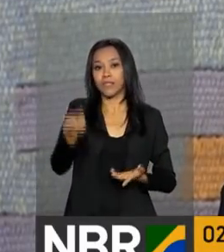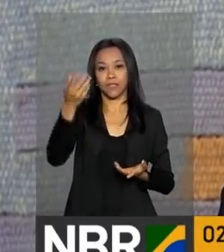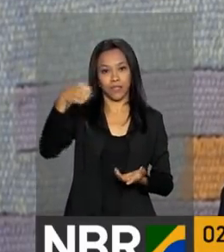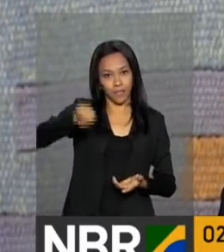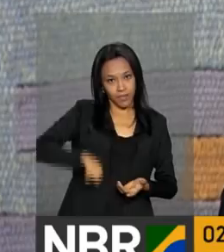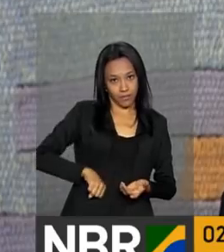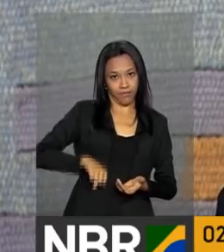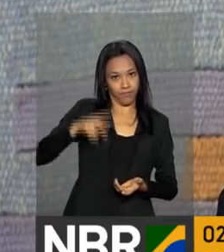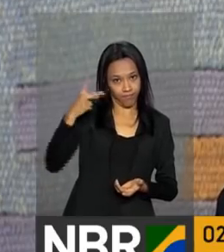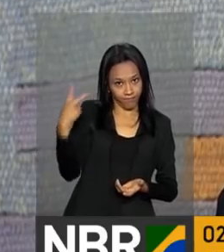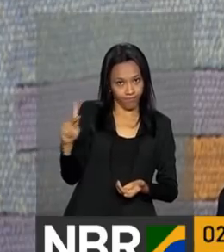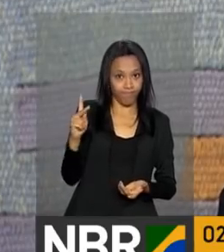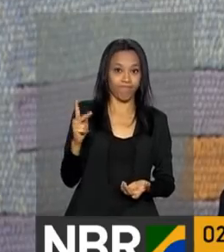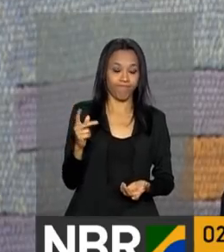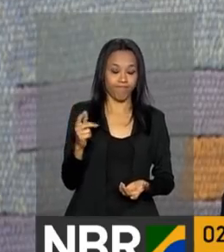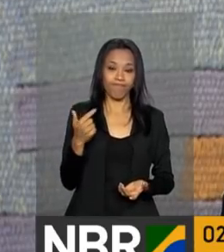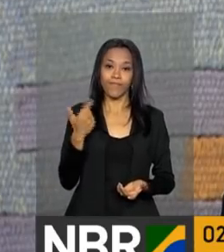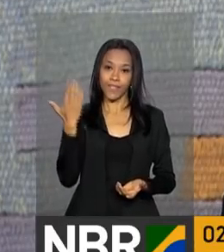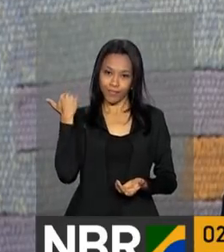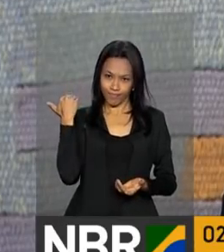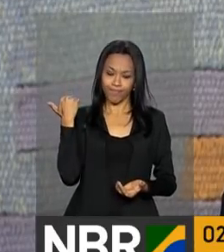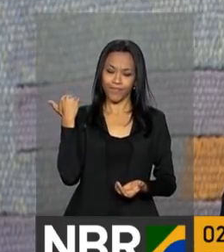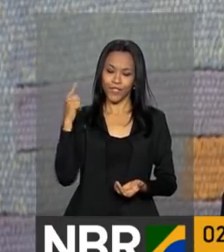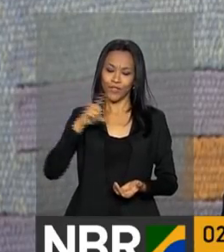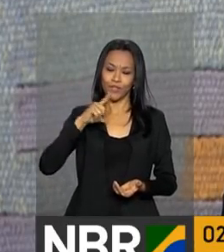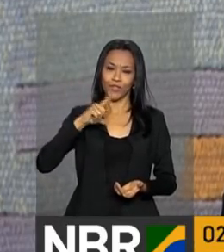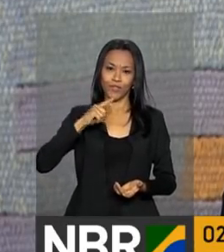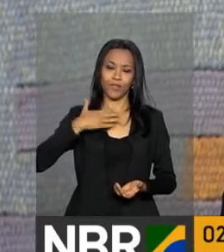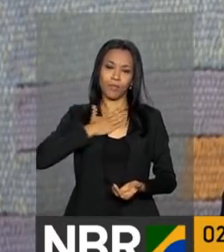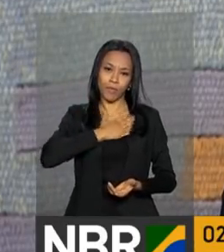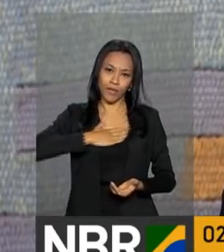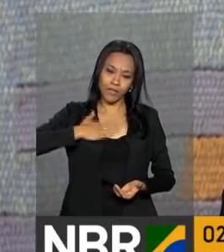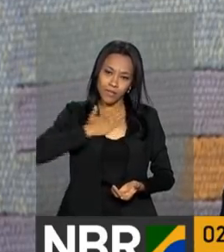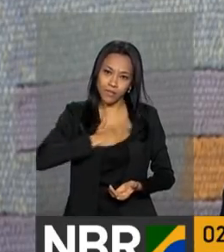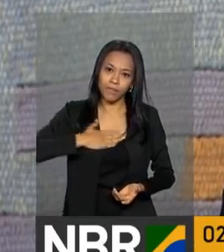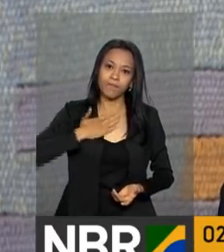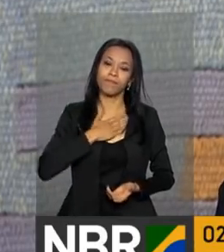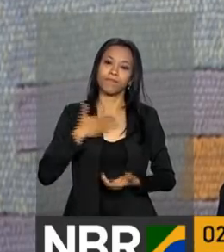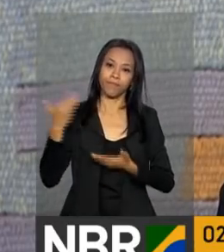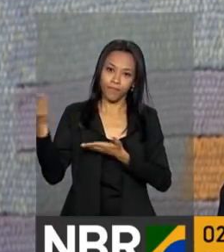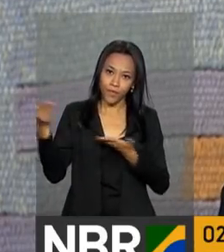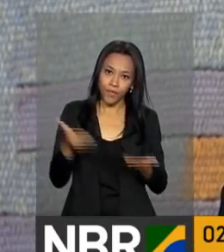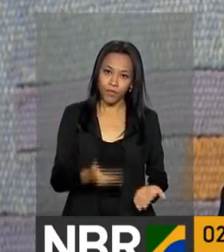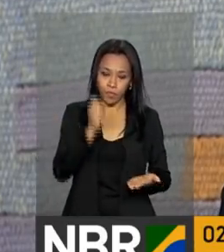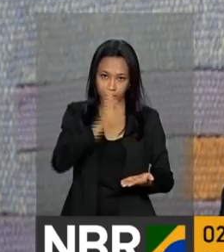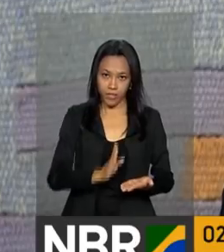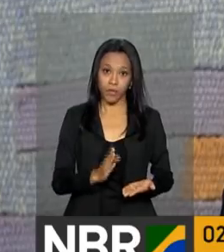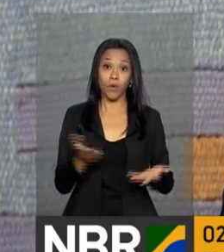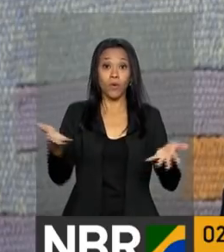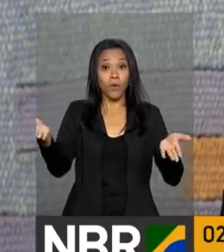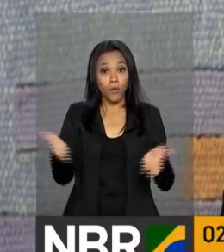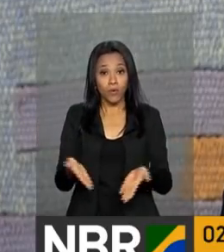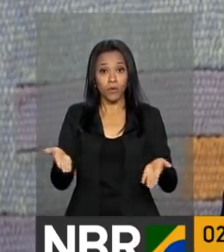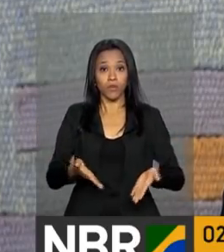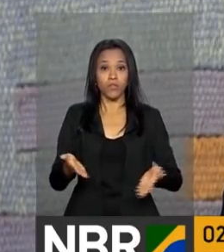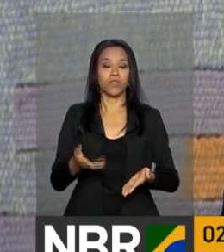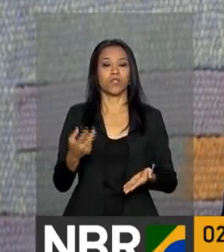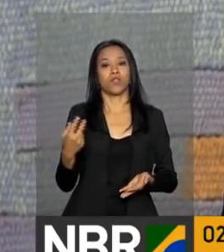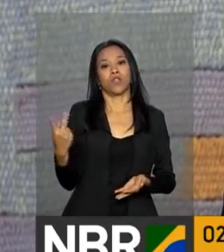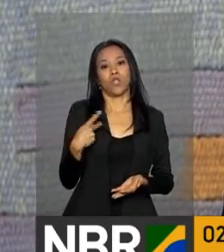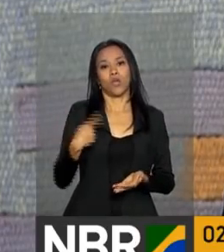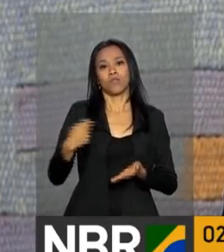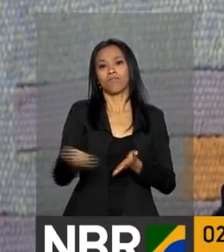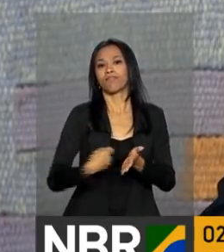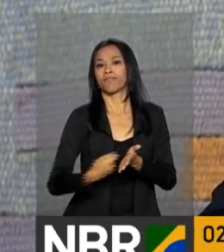Polak, que tive o prazer de receber. Hoje, aliás, pudemos assinar